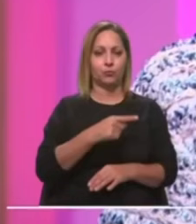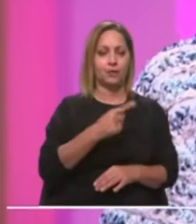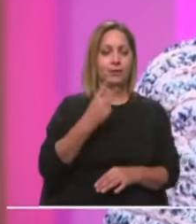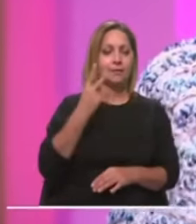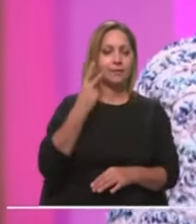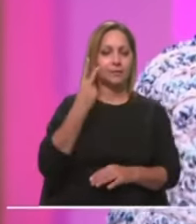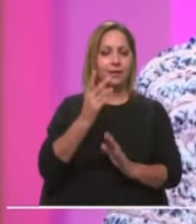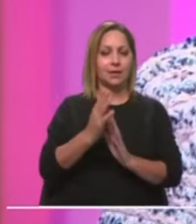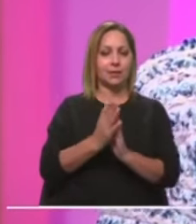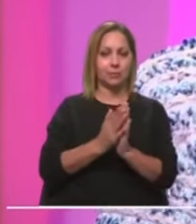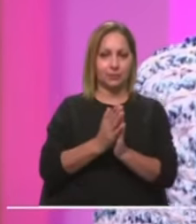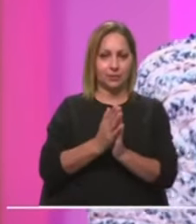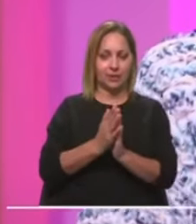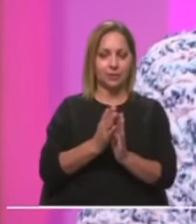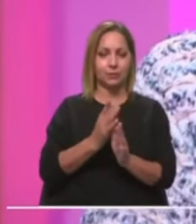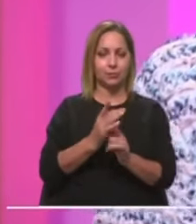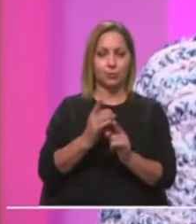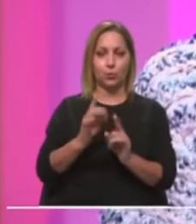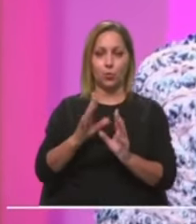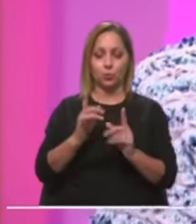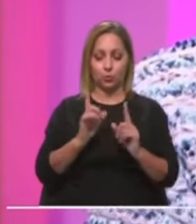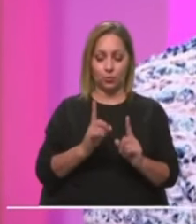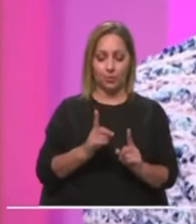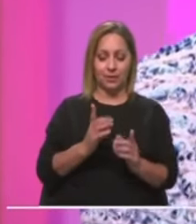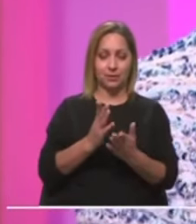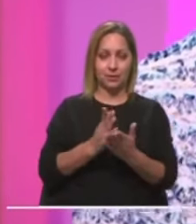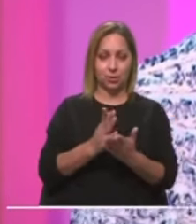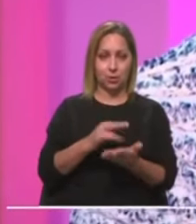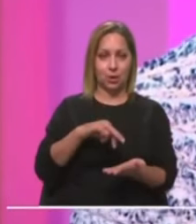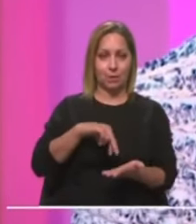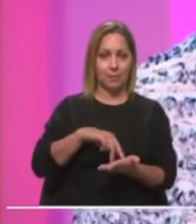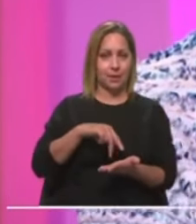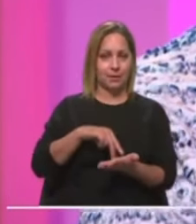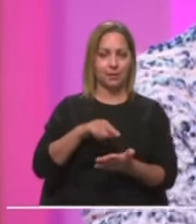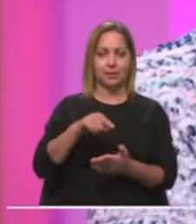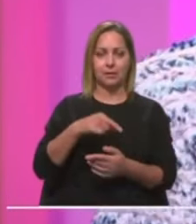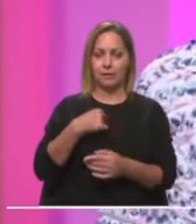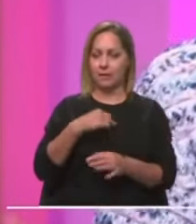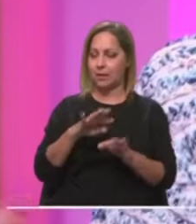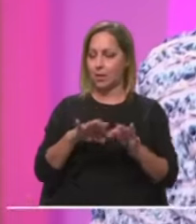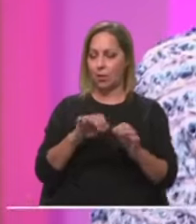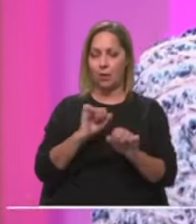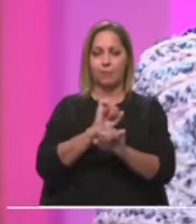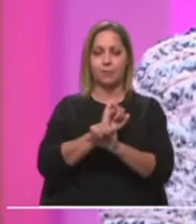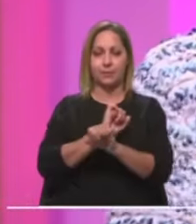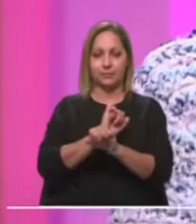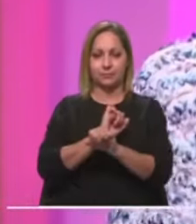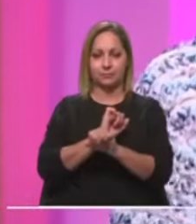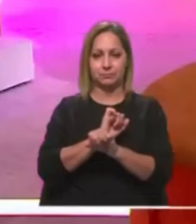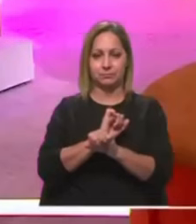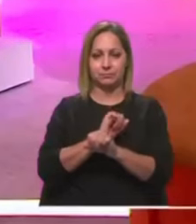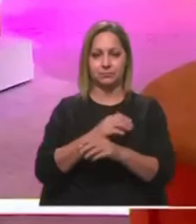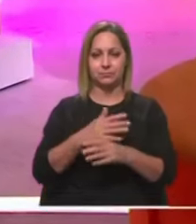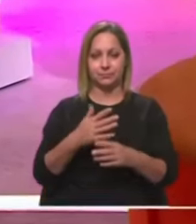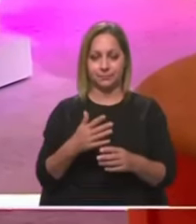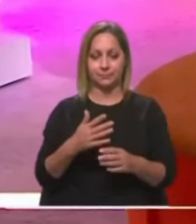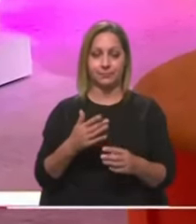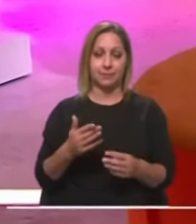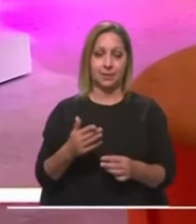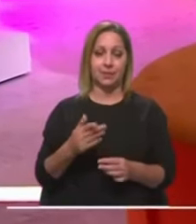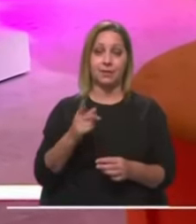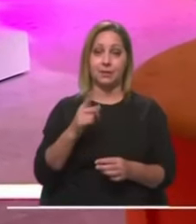bailarinos desde desde que começamos na escola realmente é uma prisão quando sobretudo quando o nosso pai nem nem ao domingo nos deixa